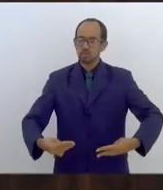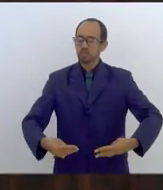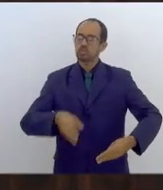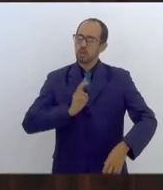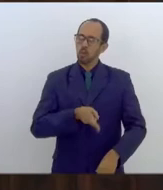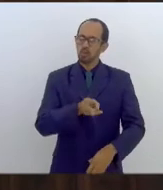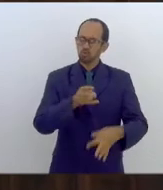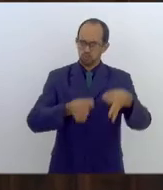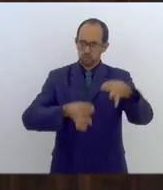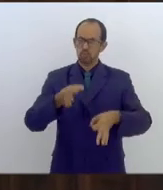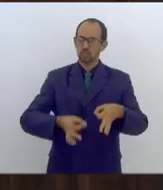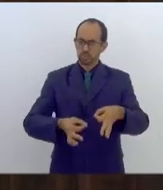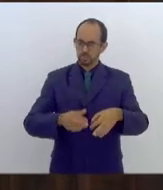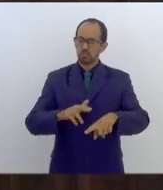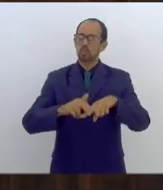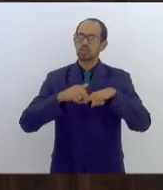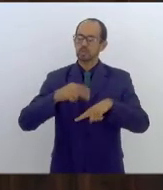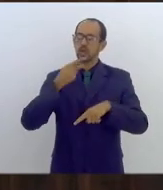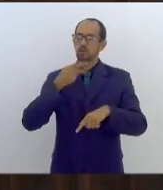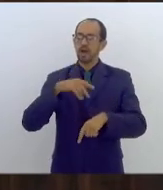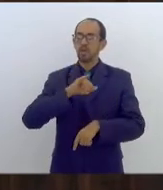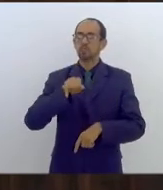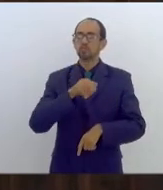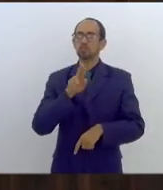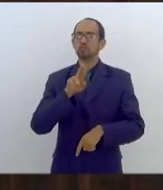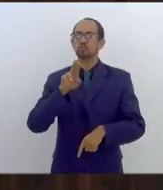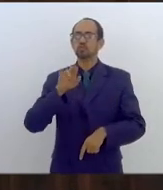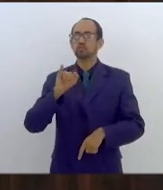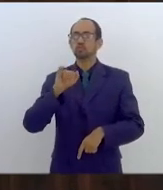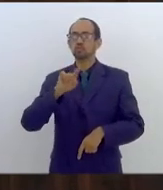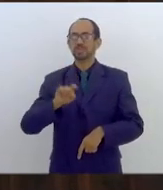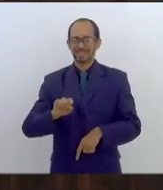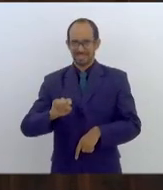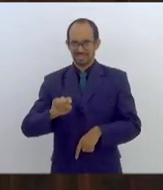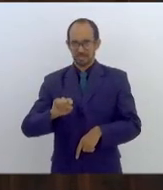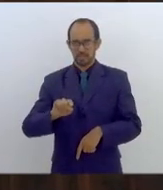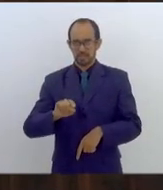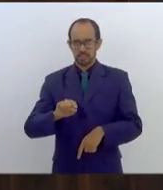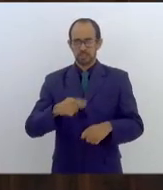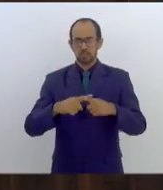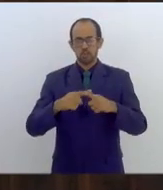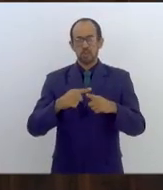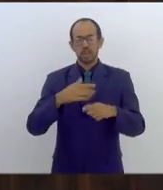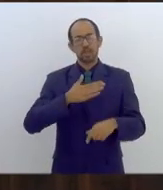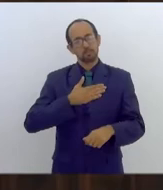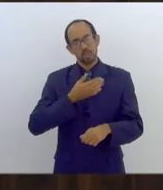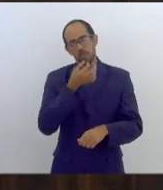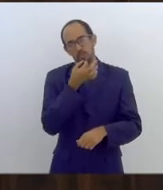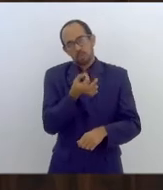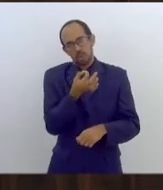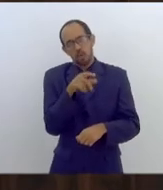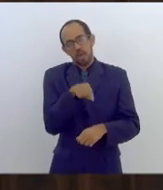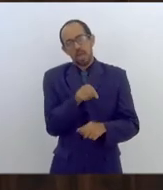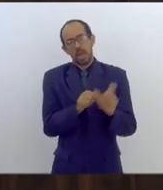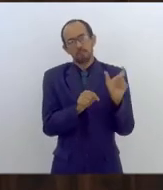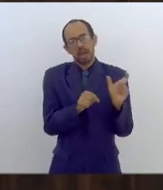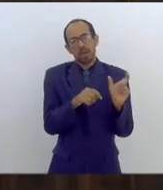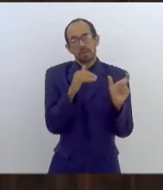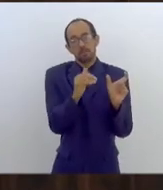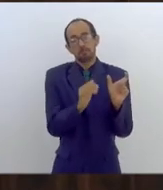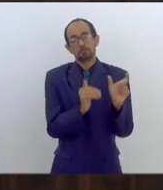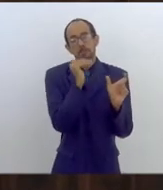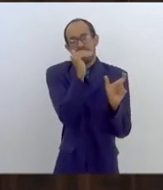então eu sempre me refiro ao colega chamando de Juiz porque eu acho que é o título maior que a gente ostenta e com muito orgulho